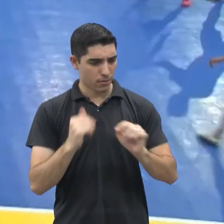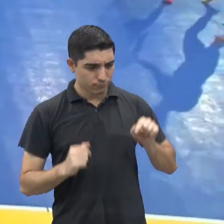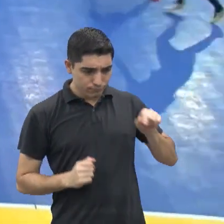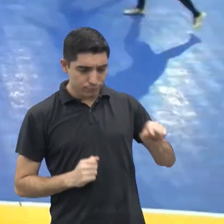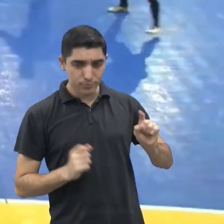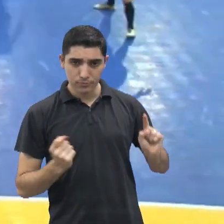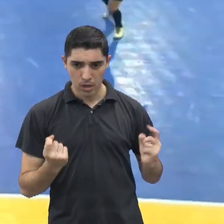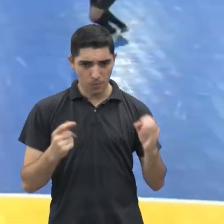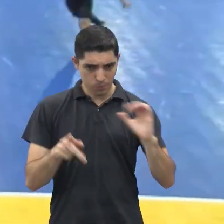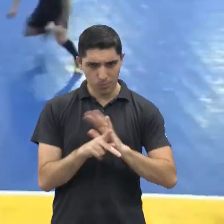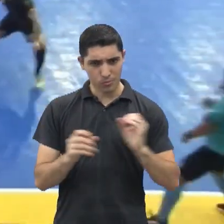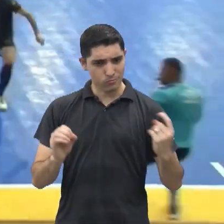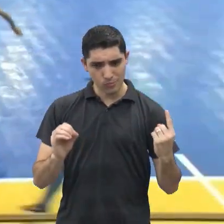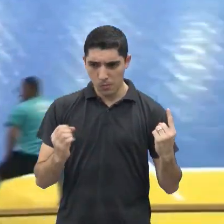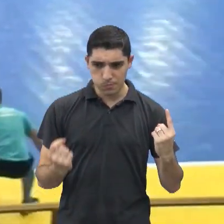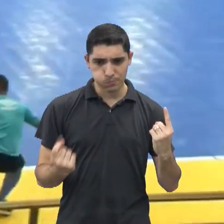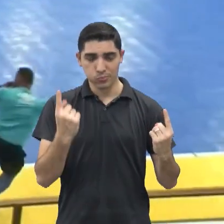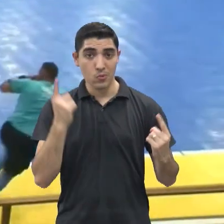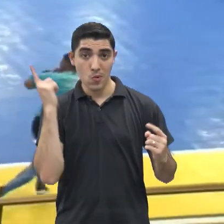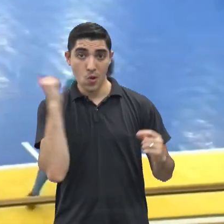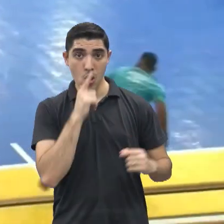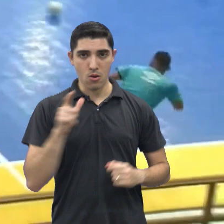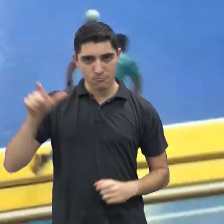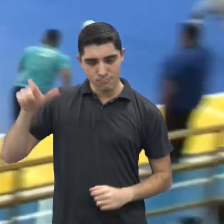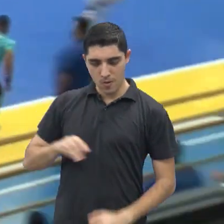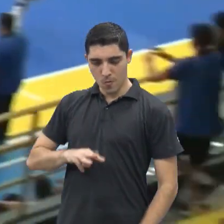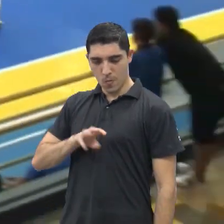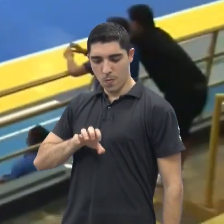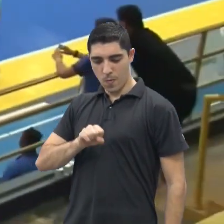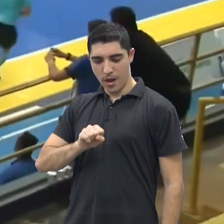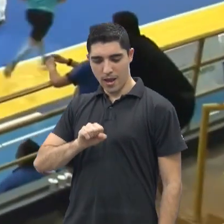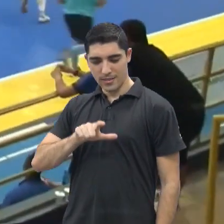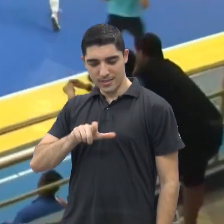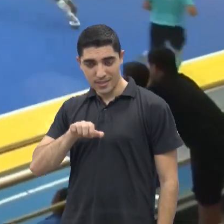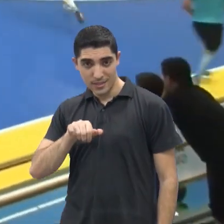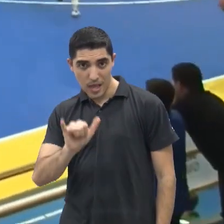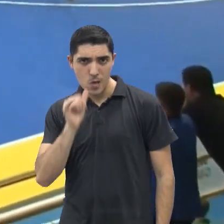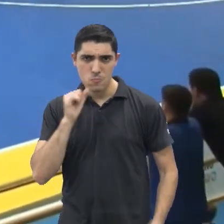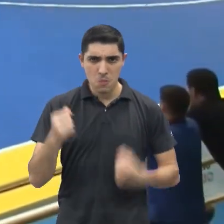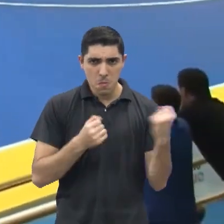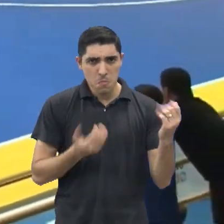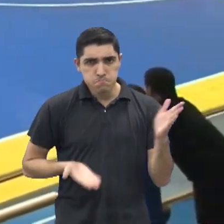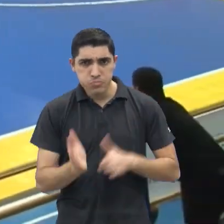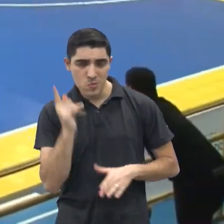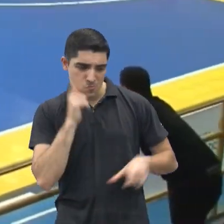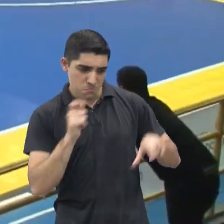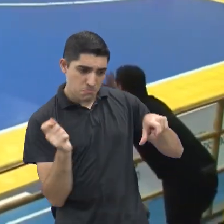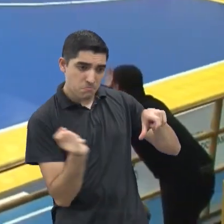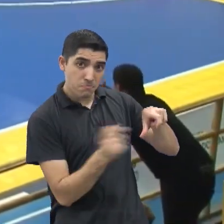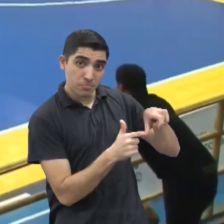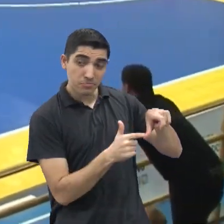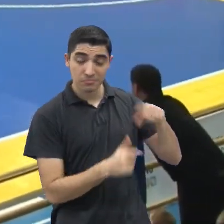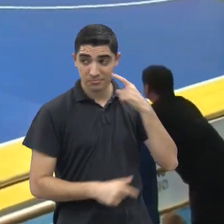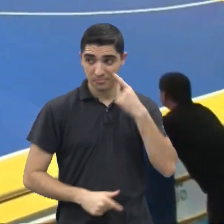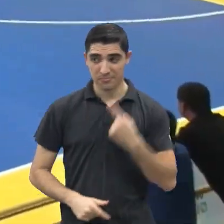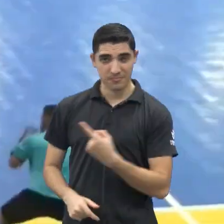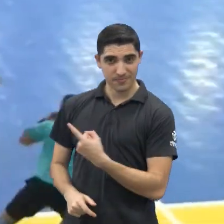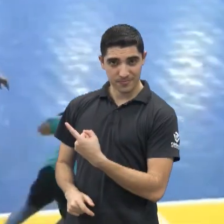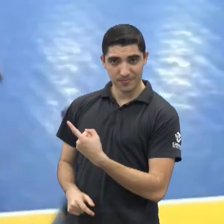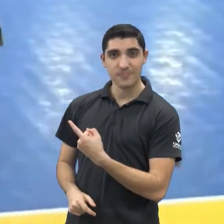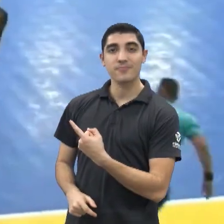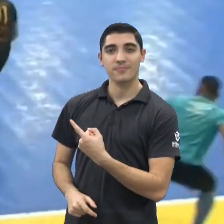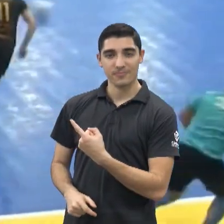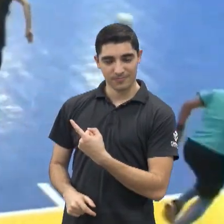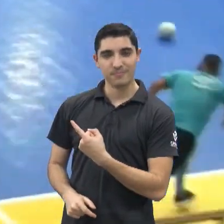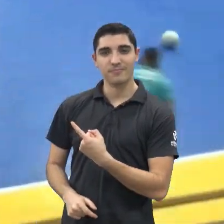de 1 minuto. Wesley ganhou aqui atrás, tocou para Rony, para Pedro, para Gabriel Oliveira, lá na esquerda, que chegou batendo de primeira